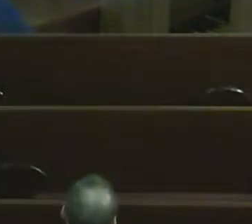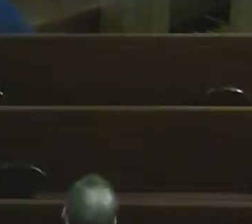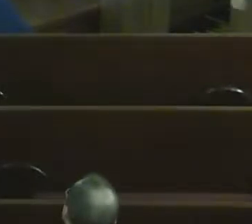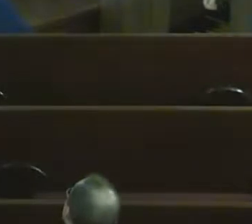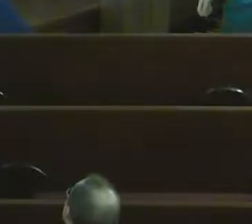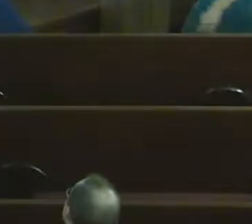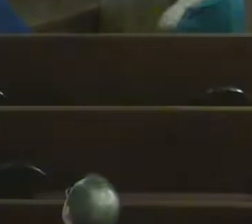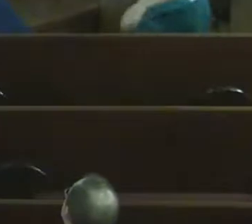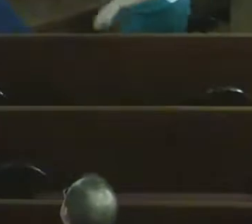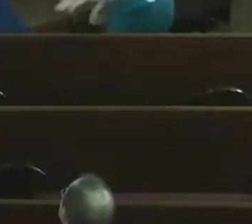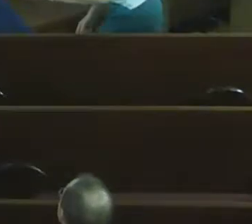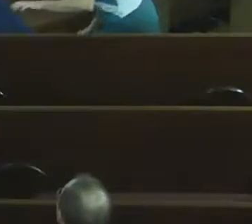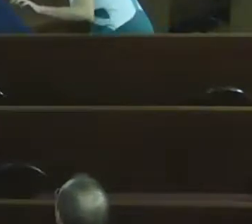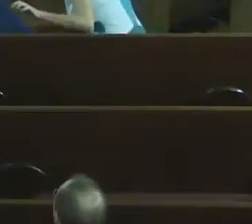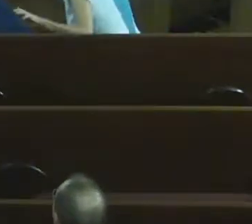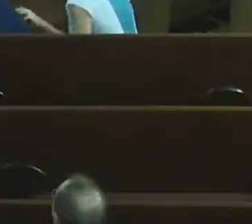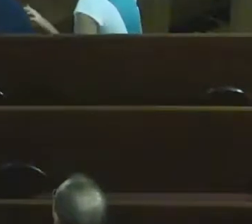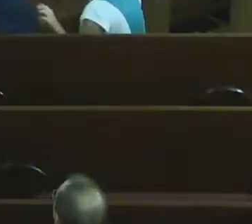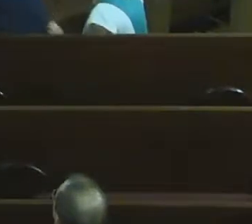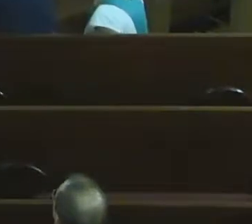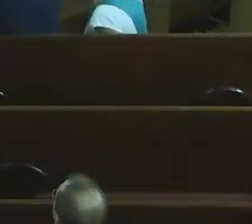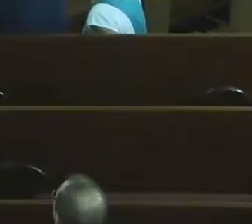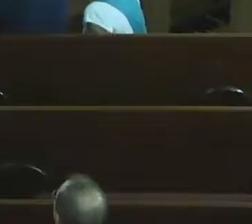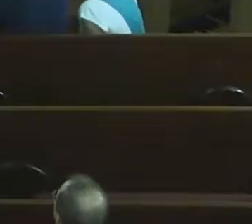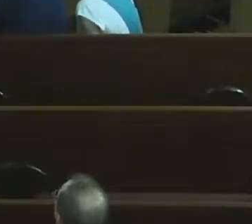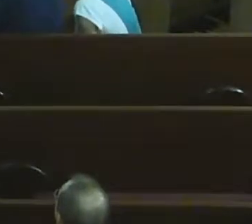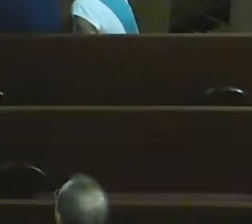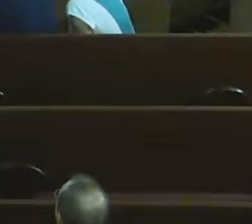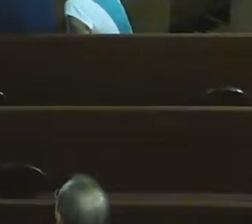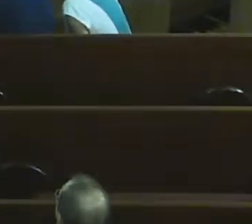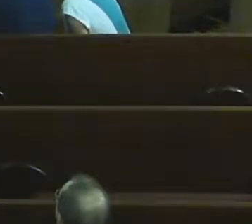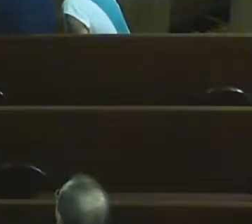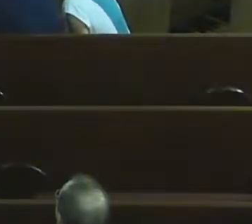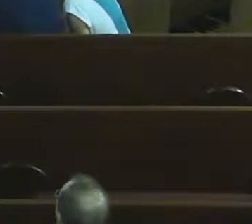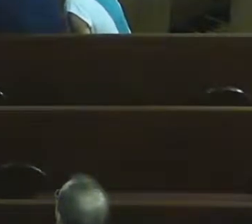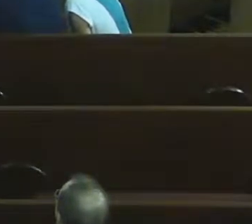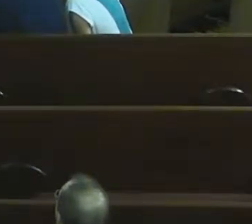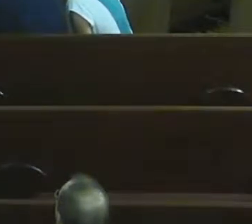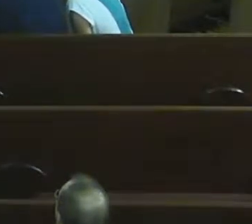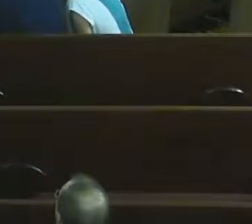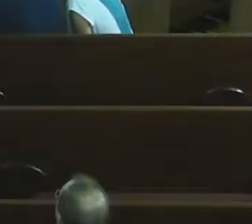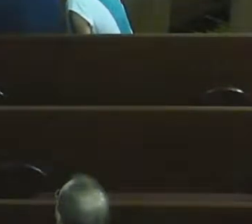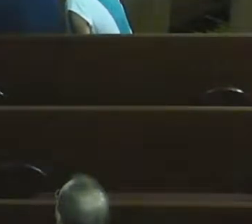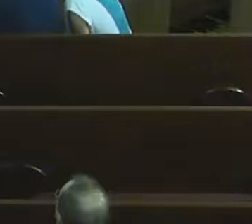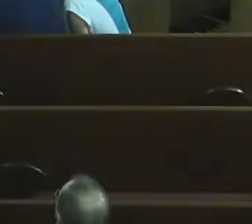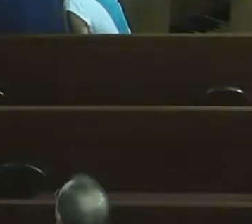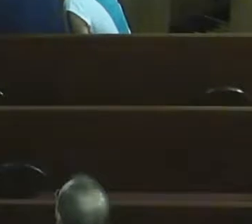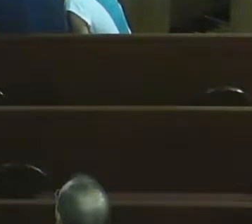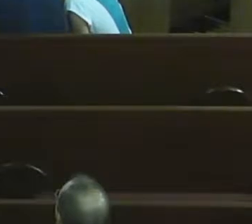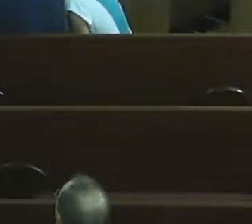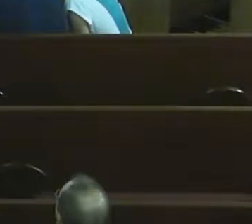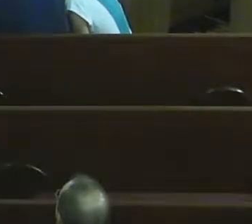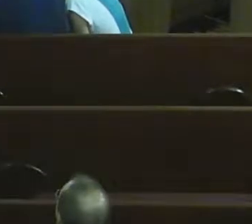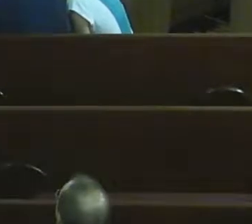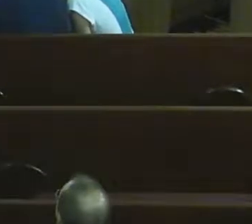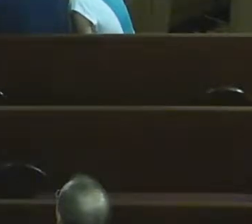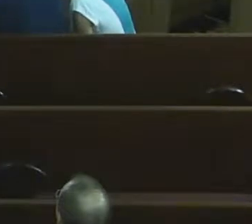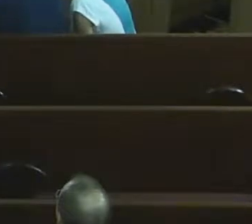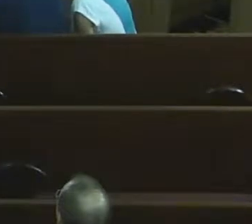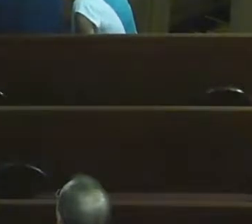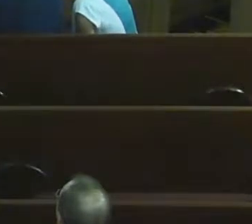Perguntar o que é ter saúde pode parecer assim conversa fiada. Mas a verdade é que